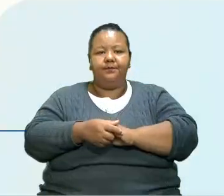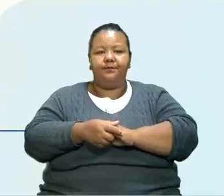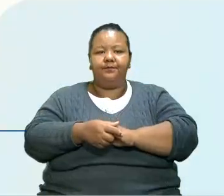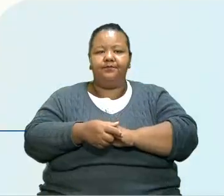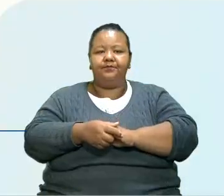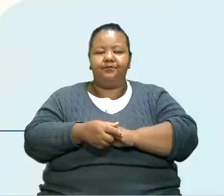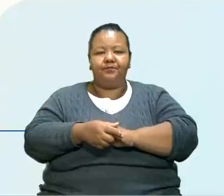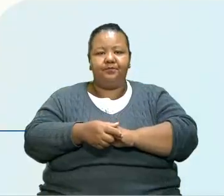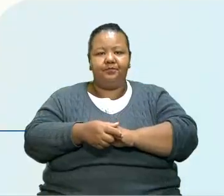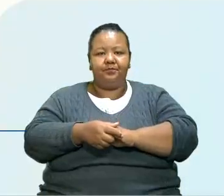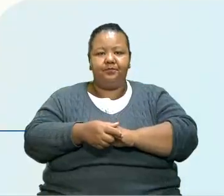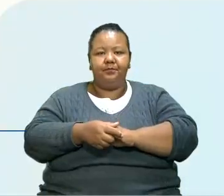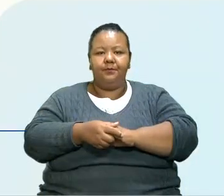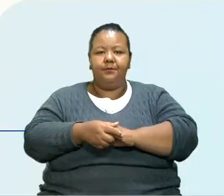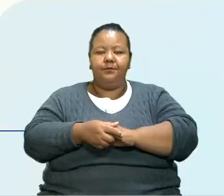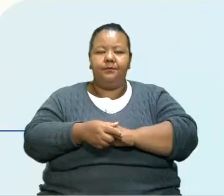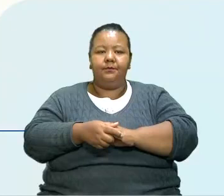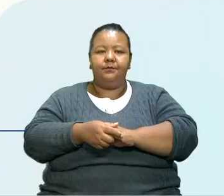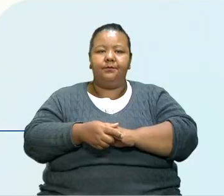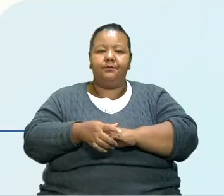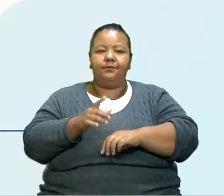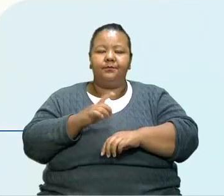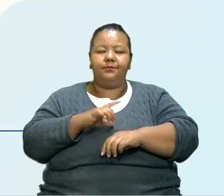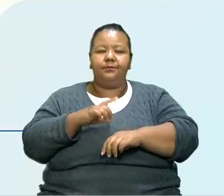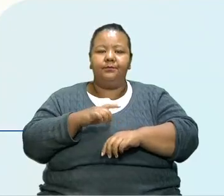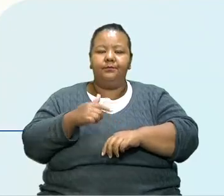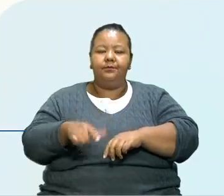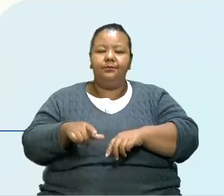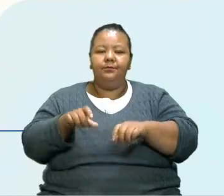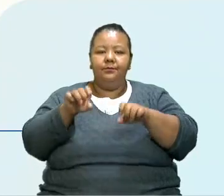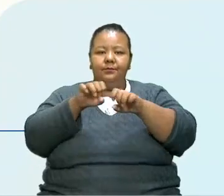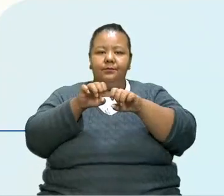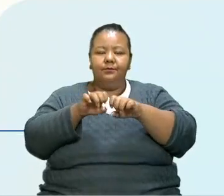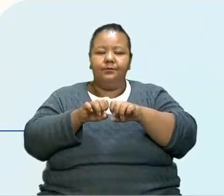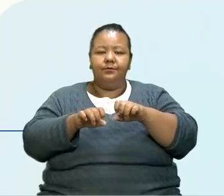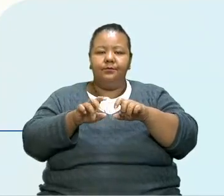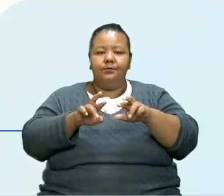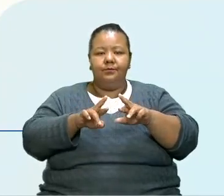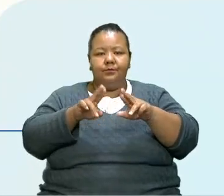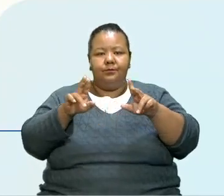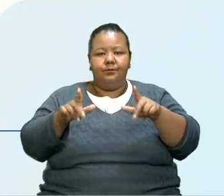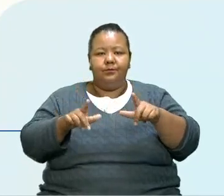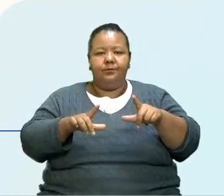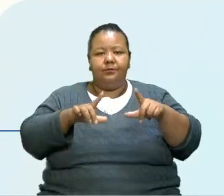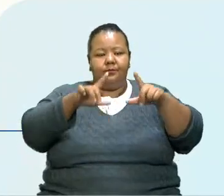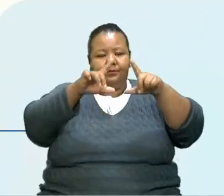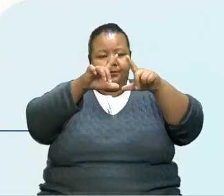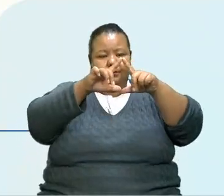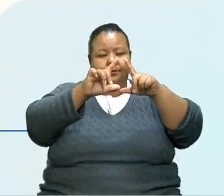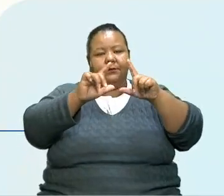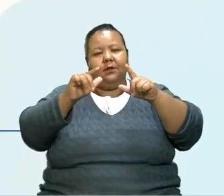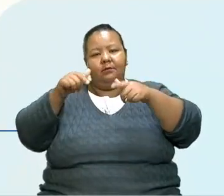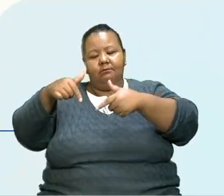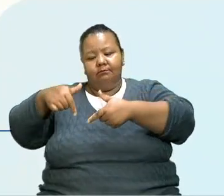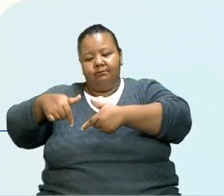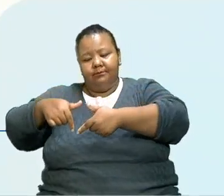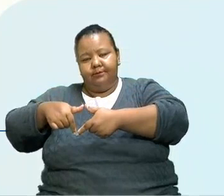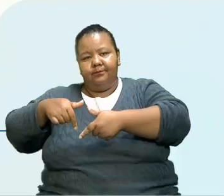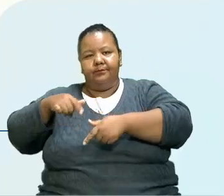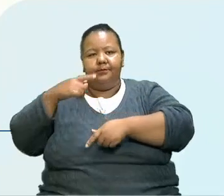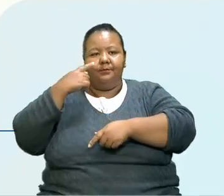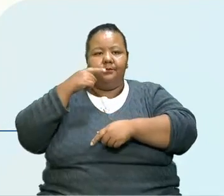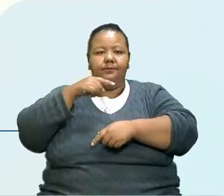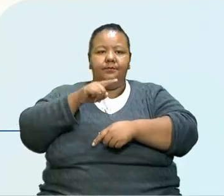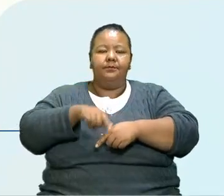Então, o que nós temos aqui? Nós temos essa estrutura organizacional invertida e a estrutura organizacional tradicional. Então, aqui